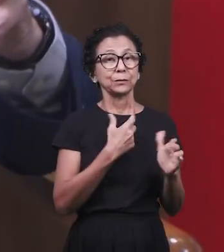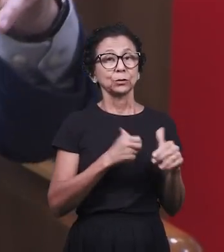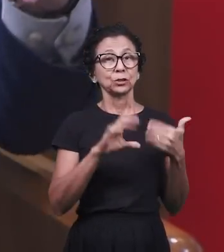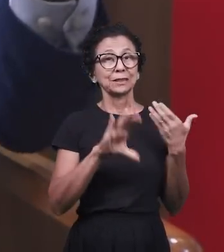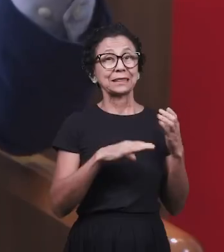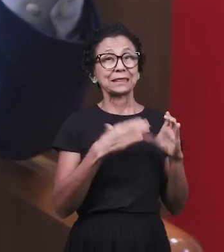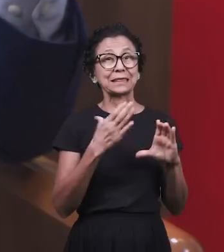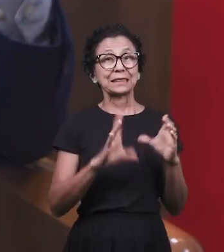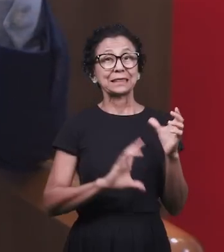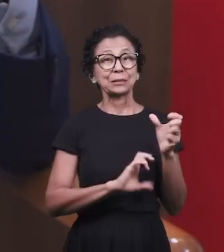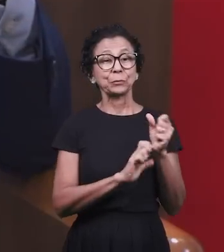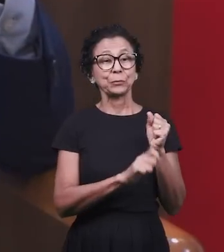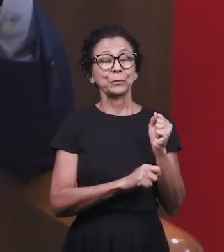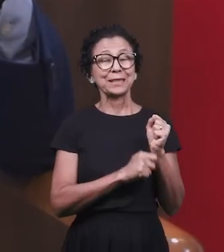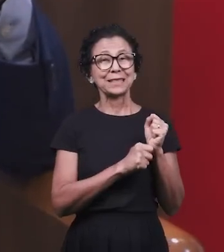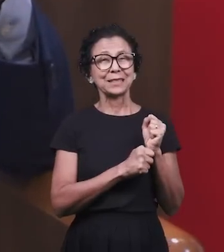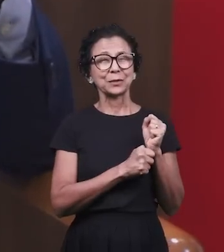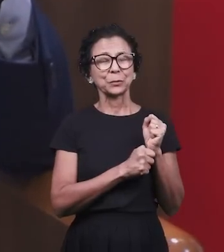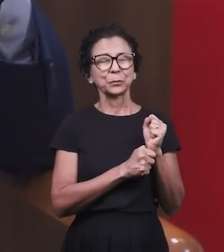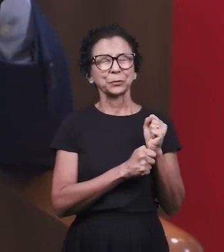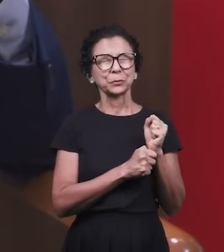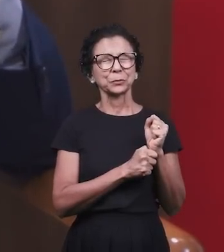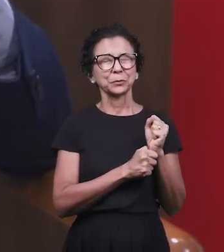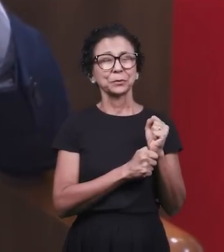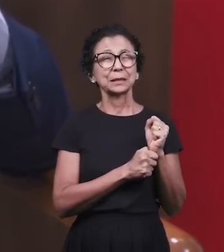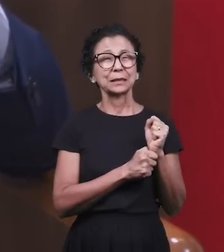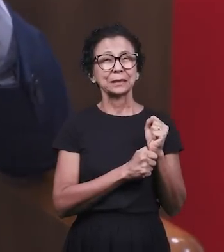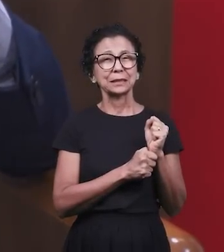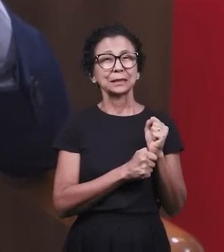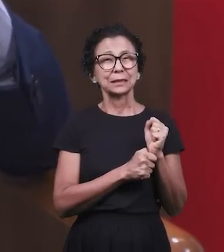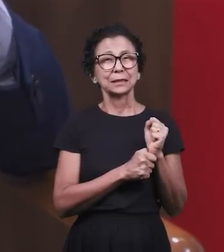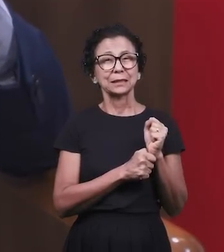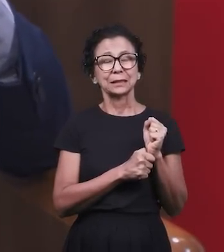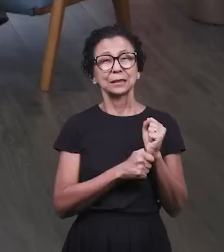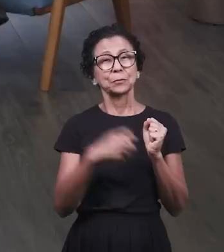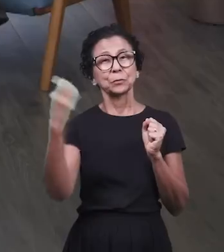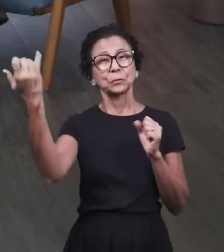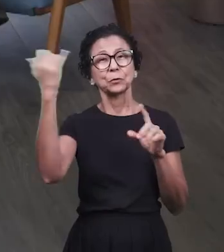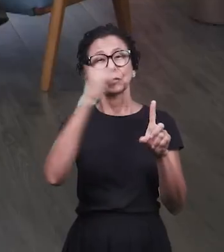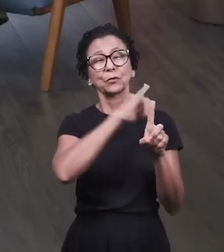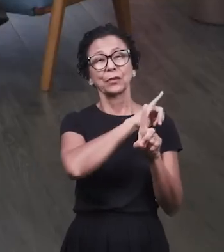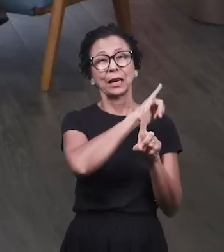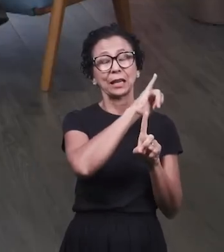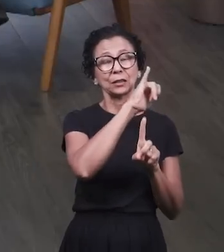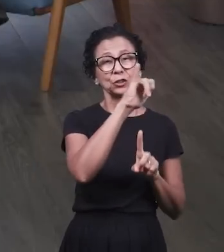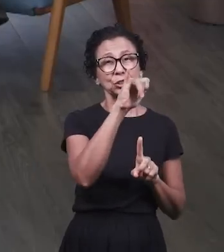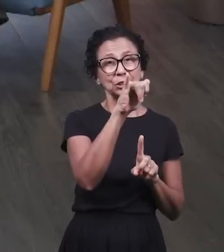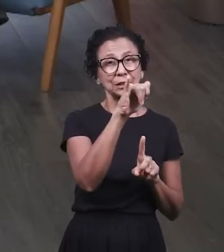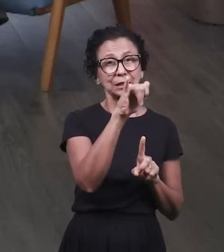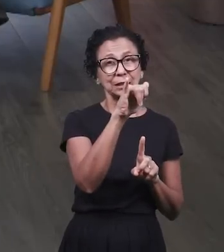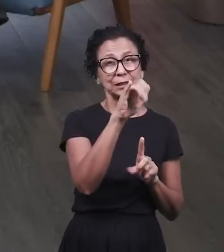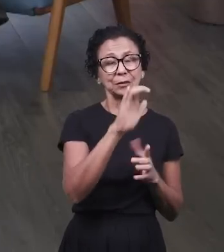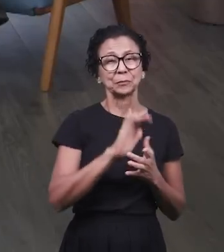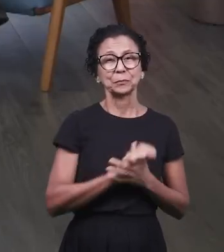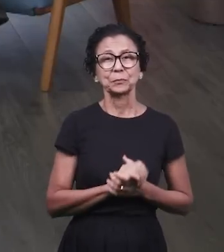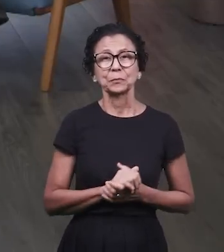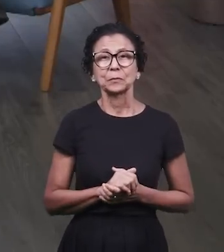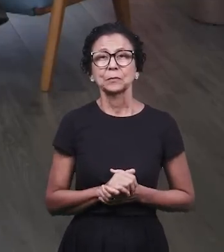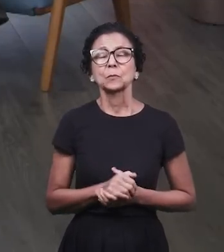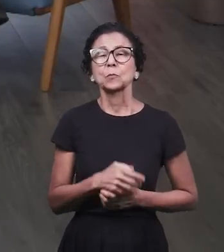todo cheio de figuras proféticas e que, se não for a ação,